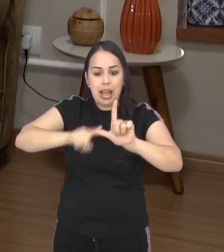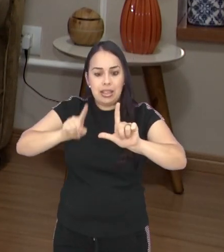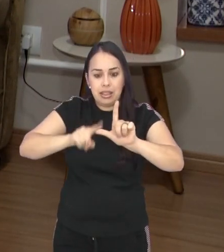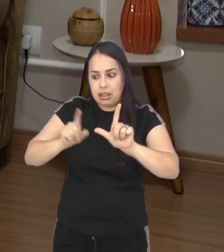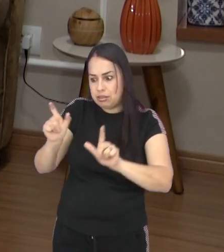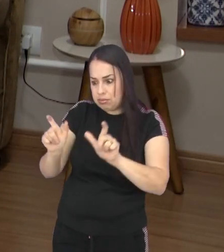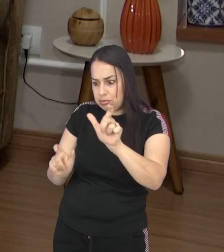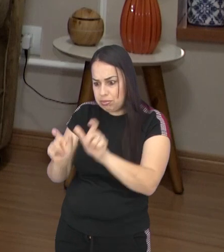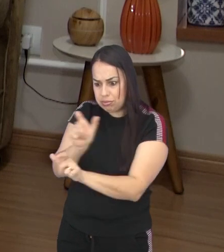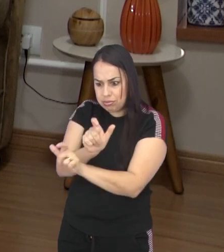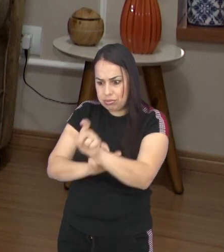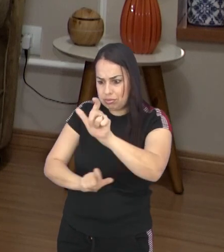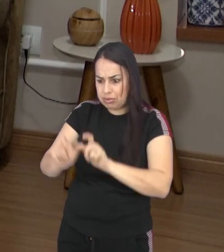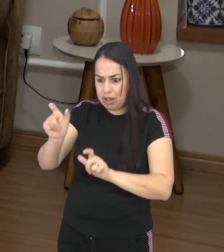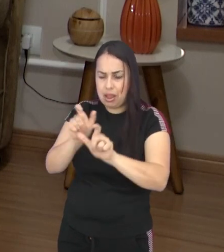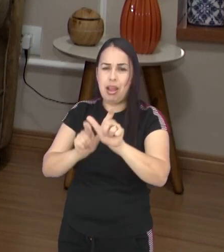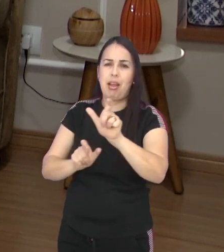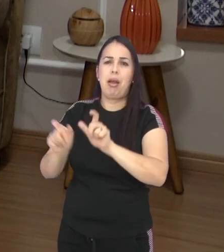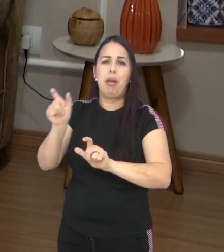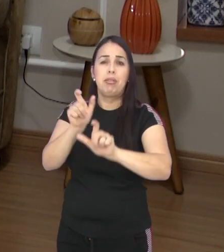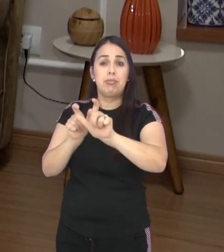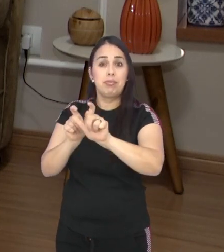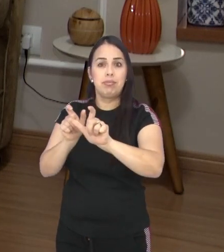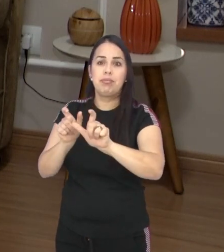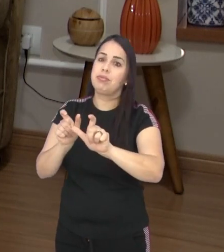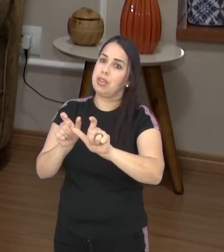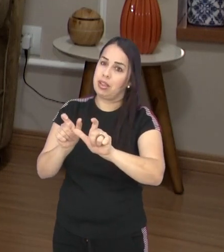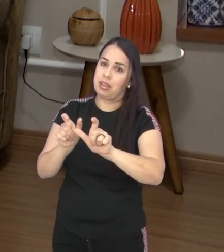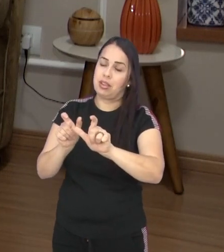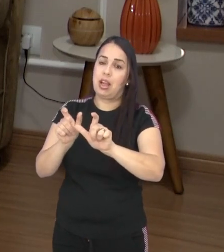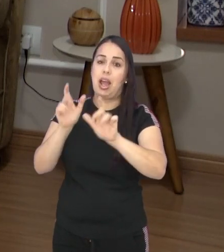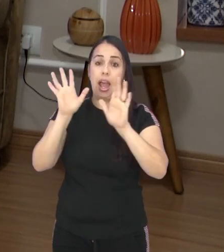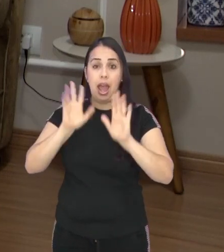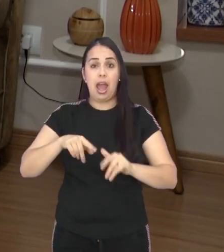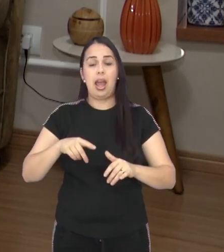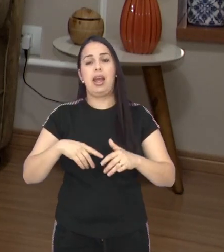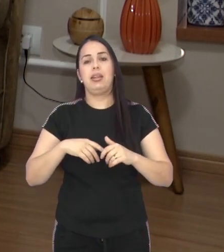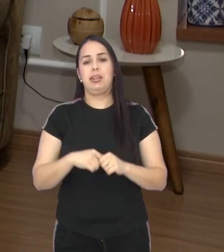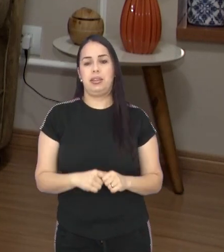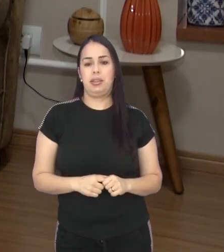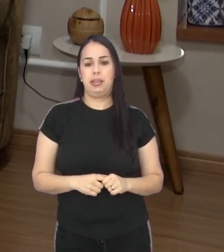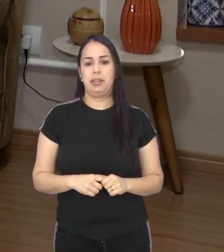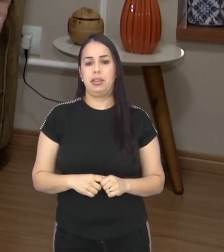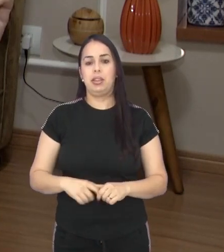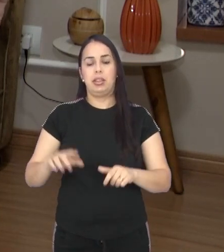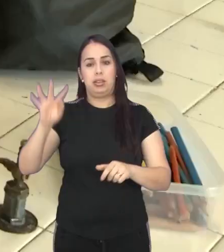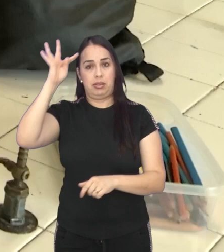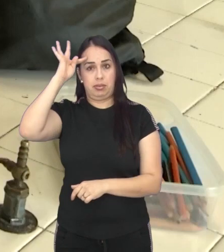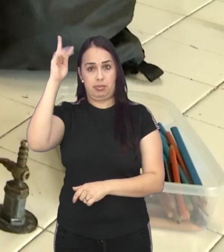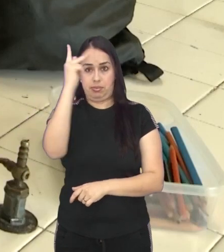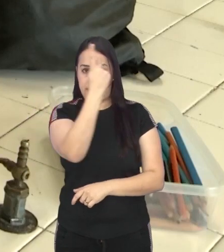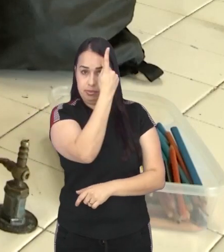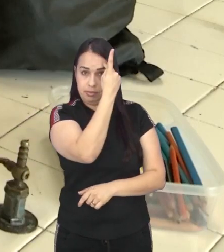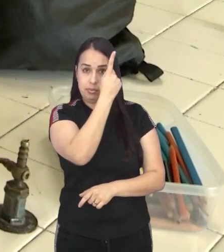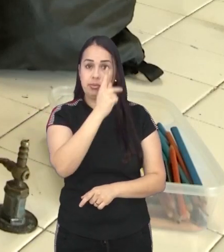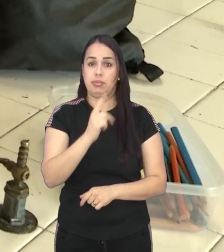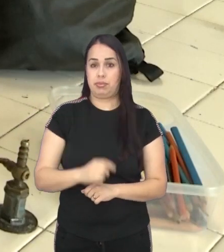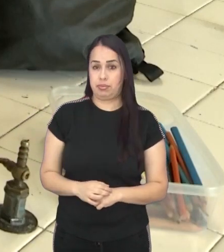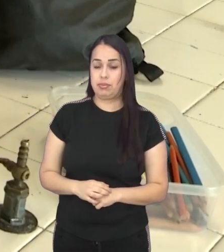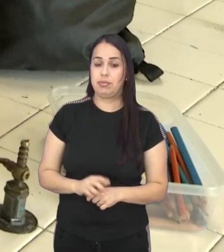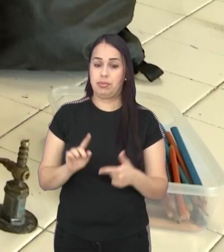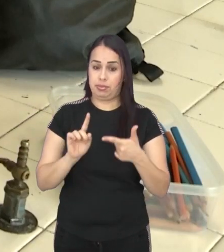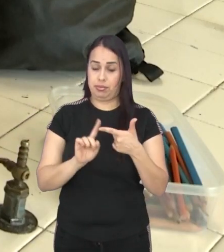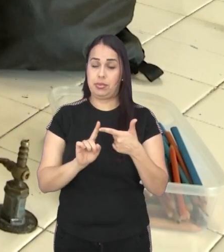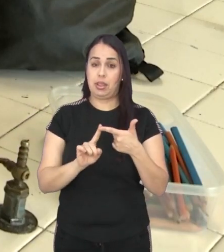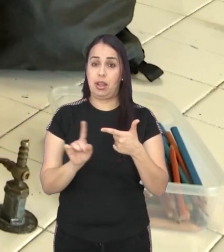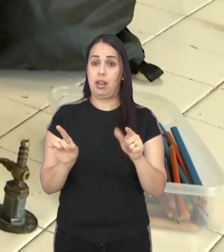muito isso. É como se todas as letras e as palavras ficassem flutuando, Isso é neurológico. E o transtorno do déficit